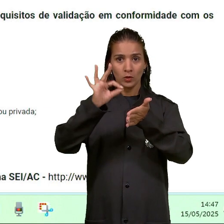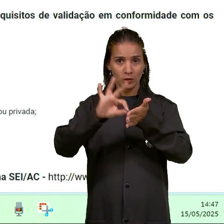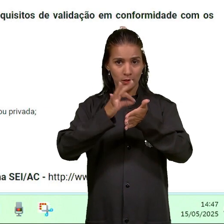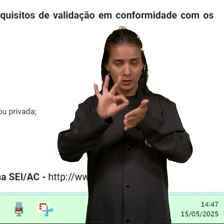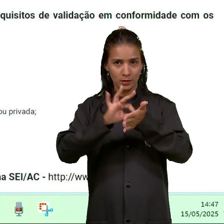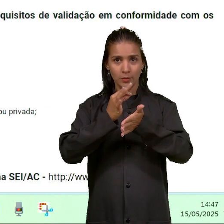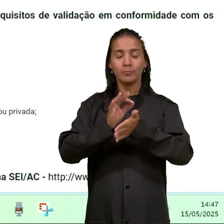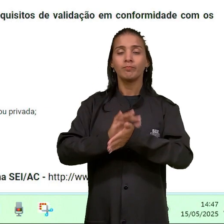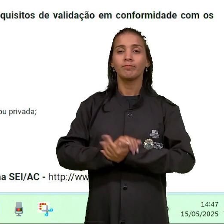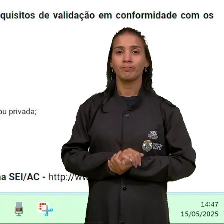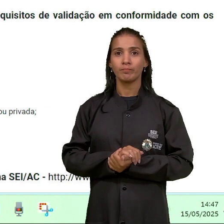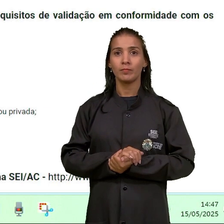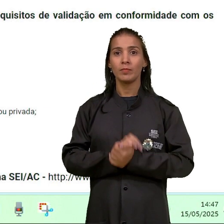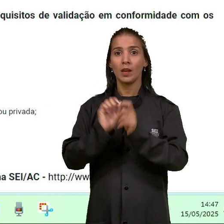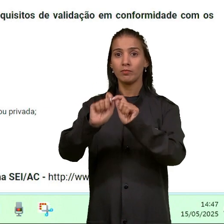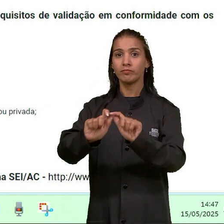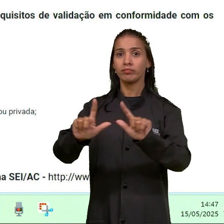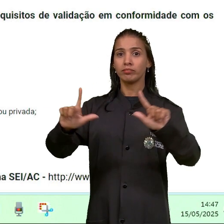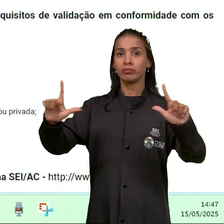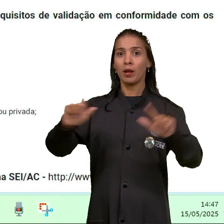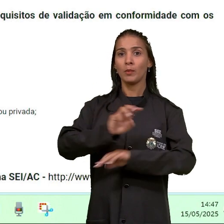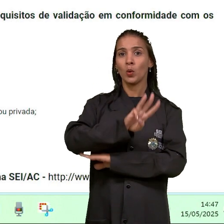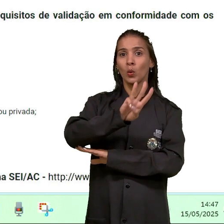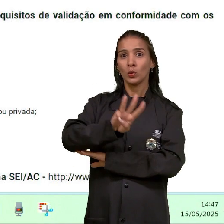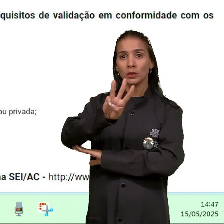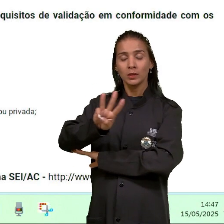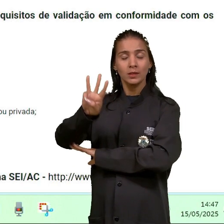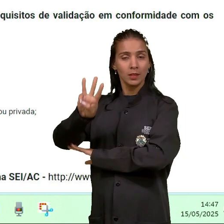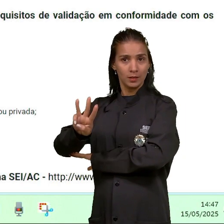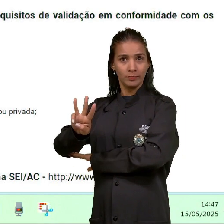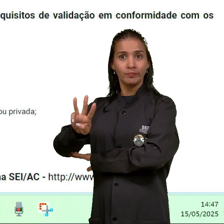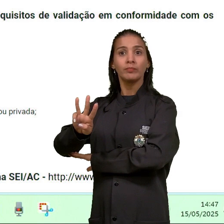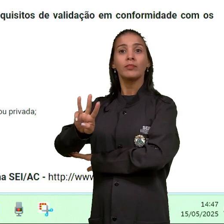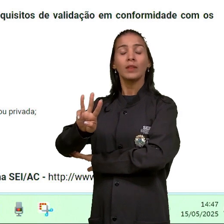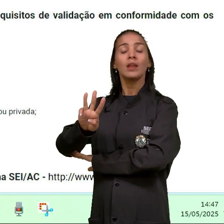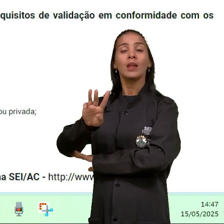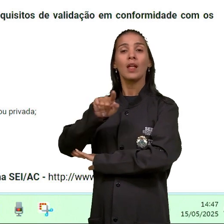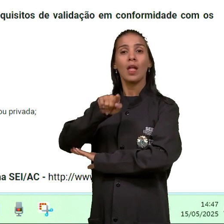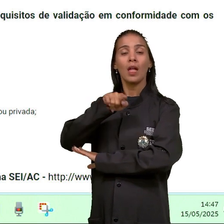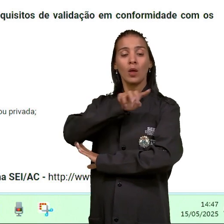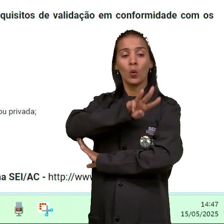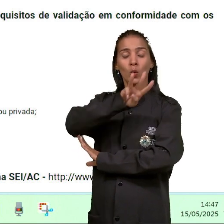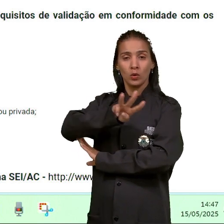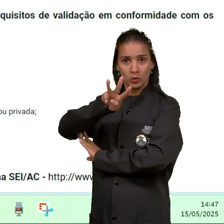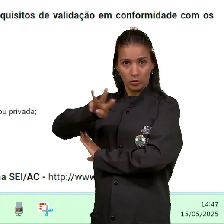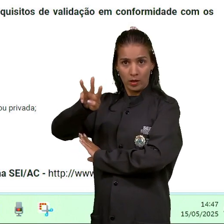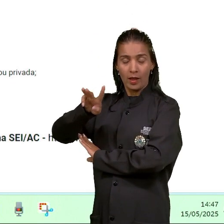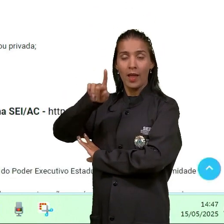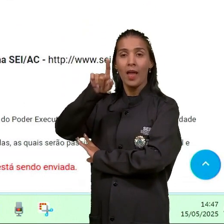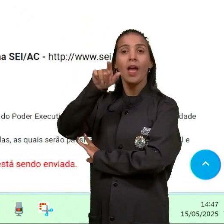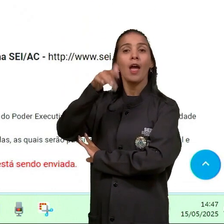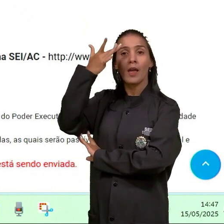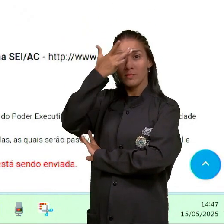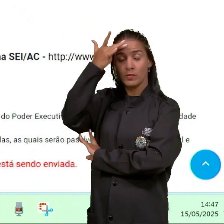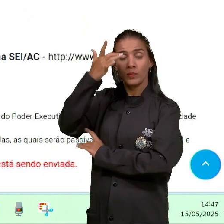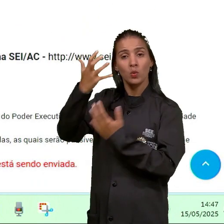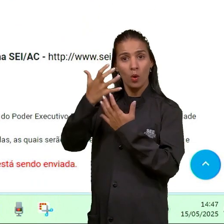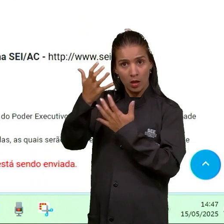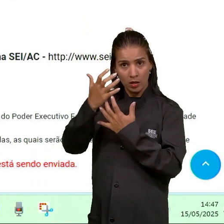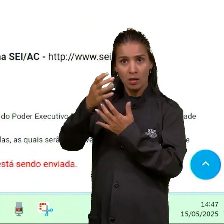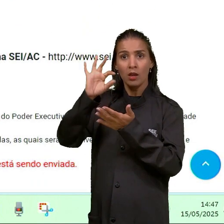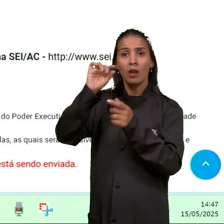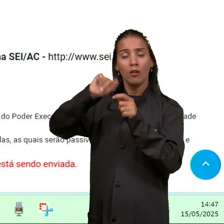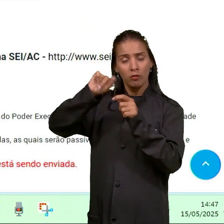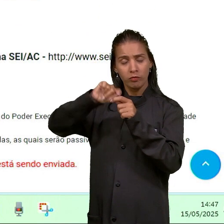Esta página, ela é direcionada para as pessoas que vão querer fazer um cadastro do SEI externo. Então aqui estão a documentação que ela tem que